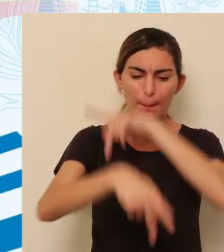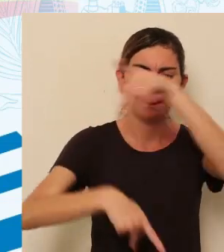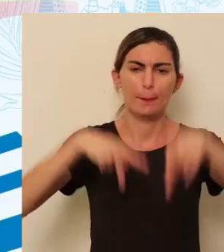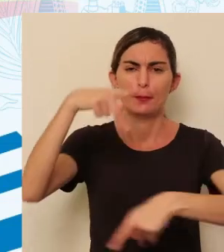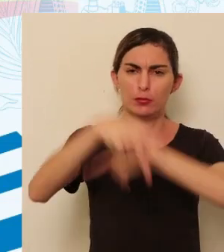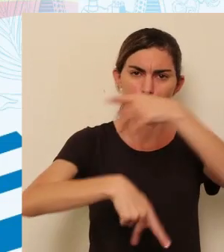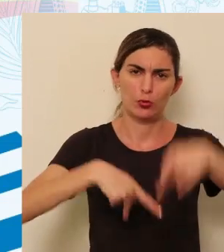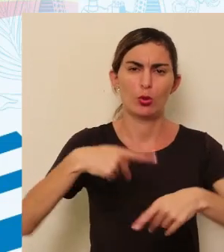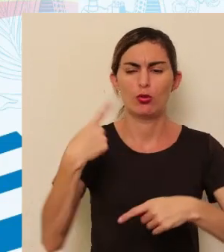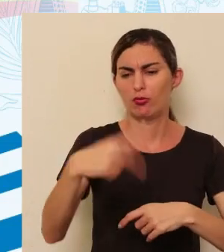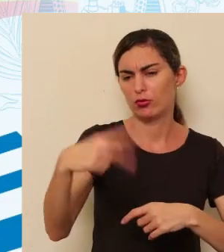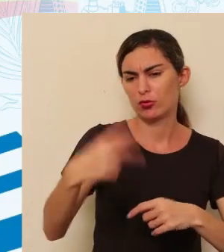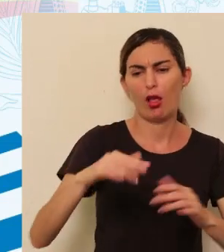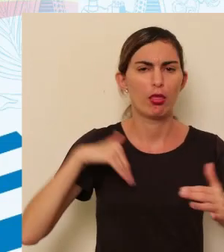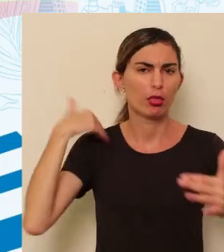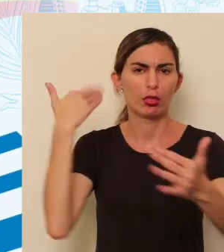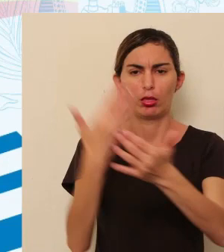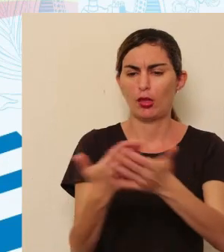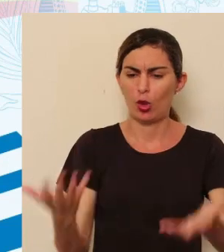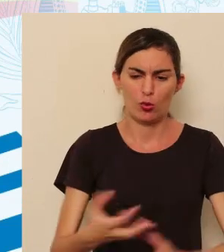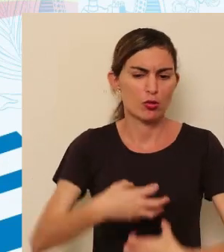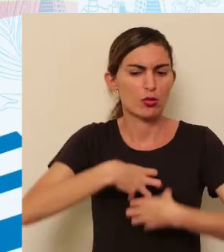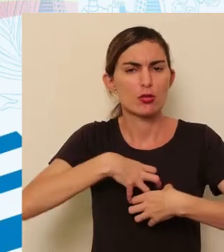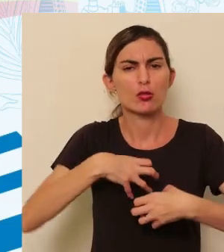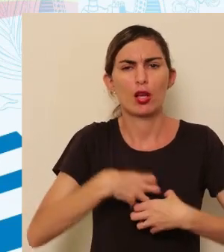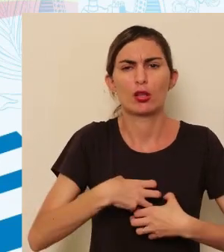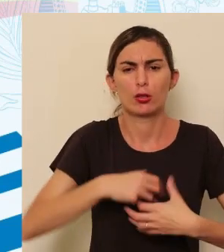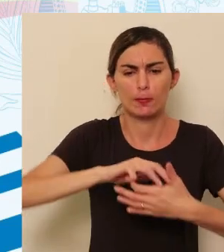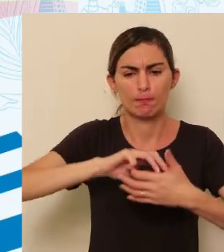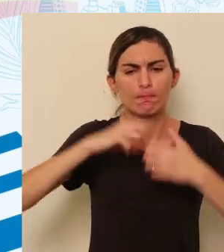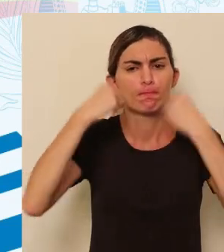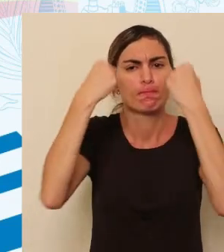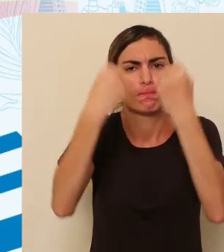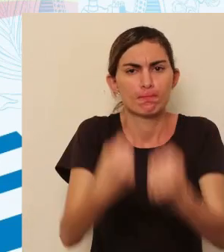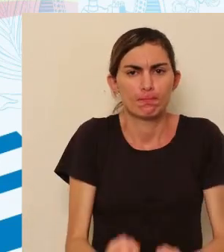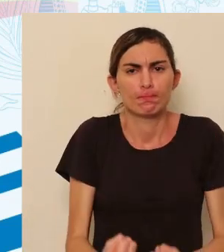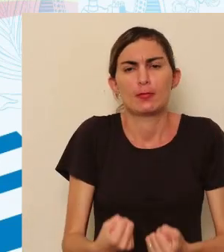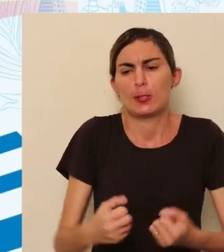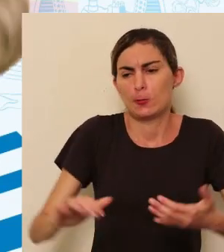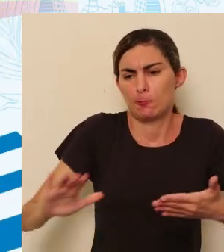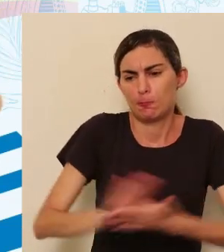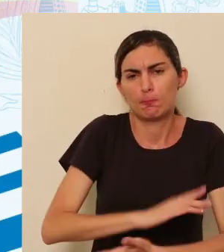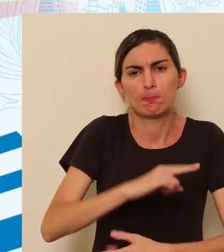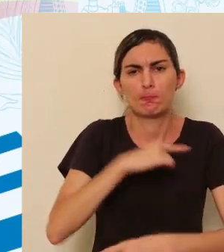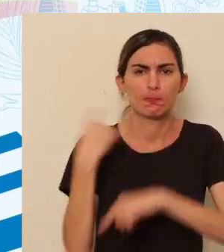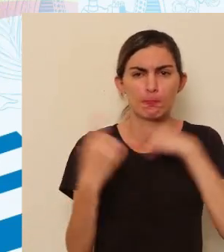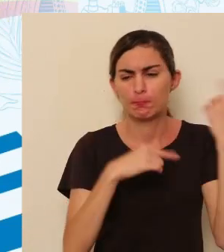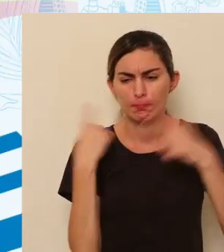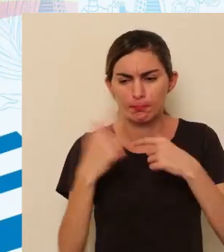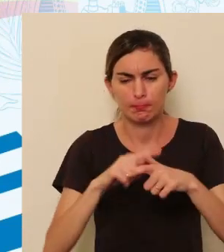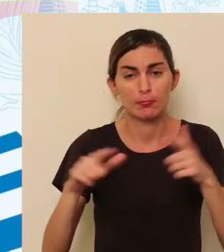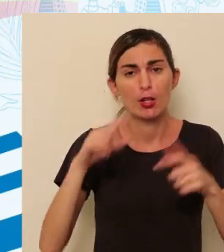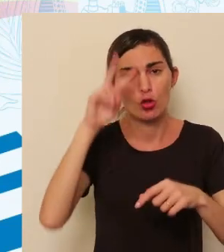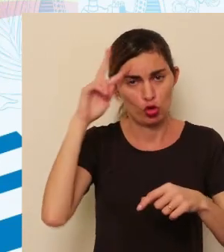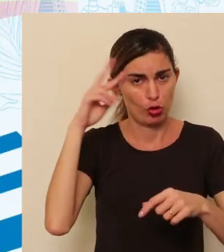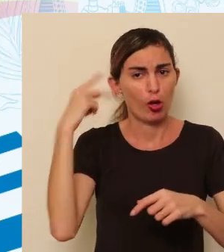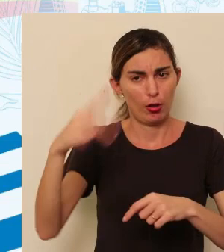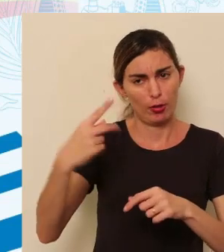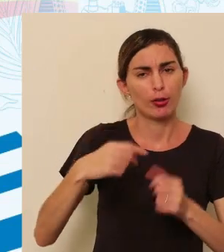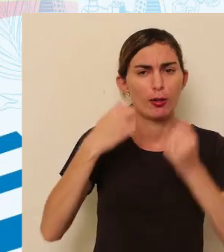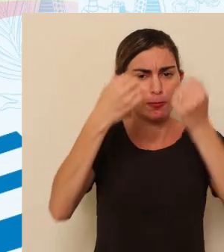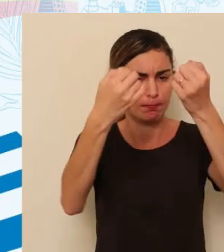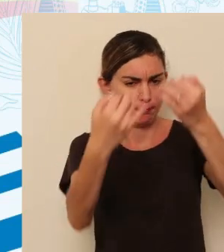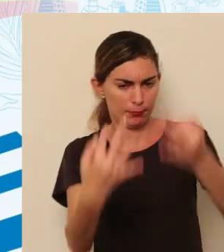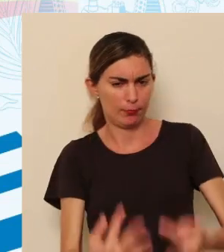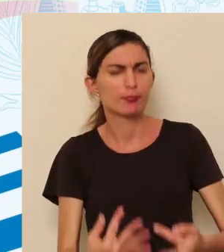Esses povos, eles até hoje sentem esse peso da destruição e nas suas narrativas